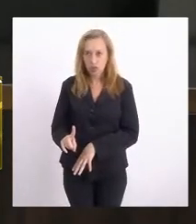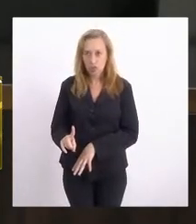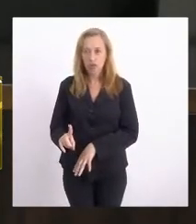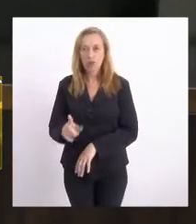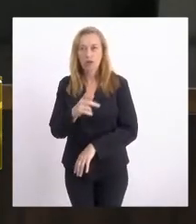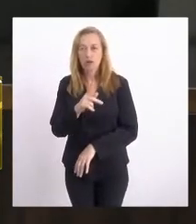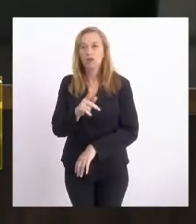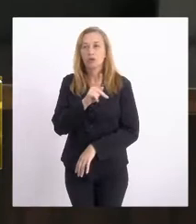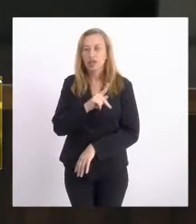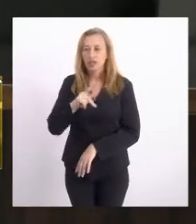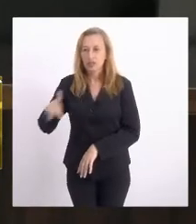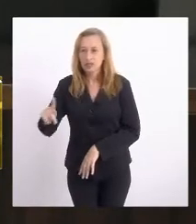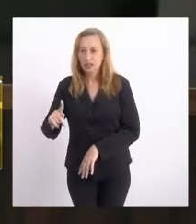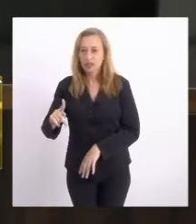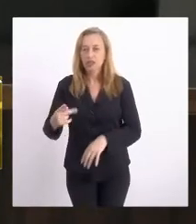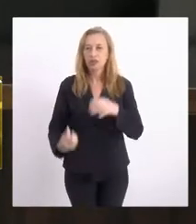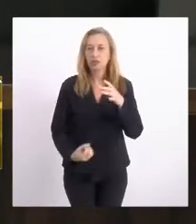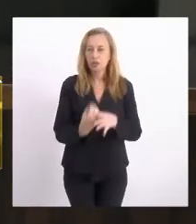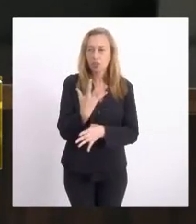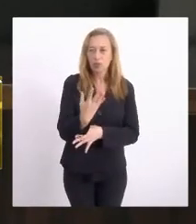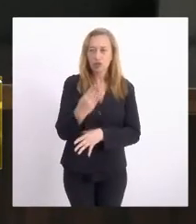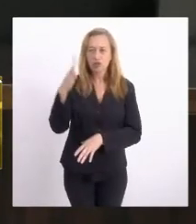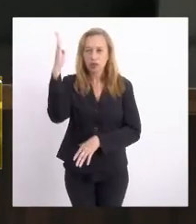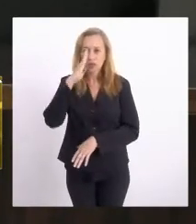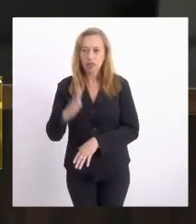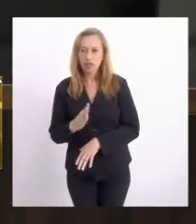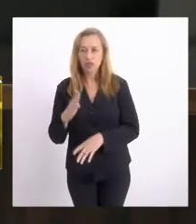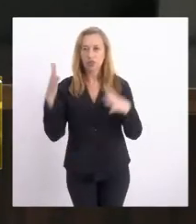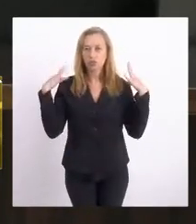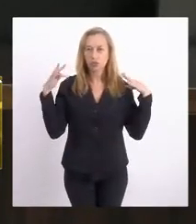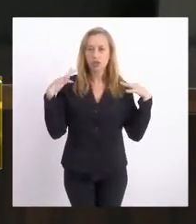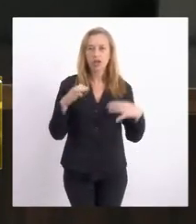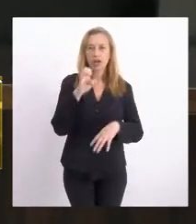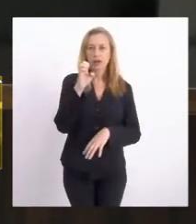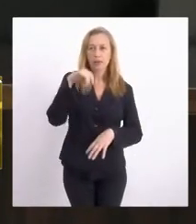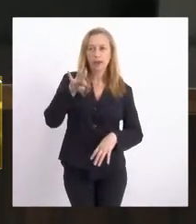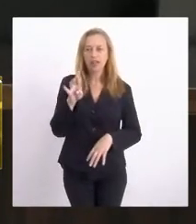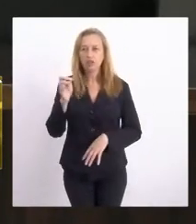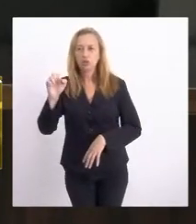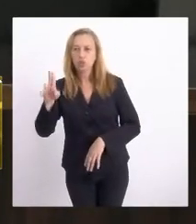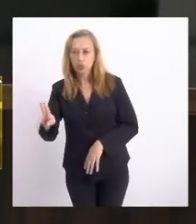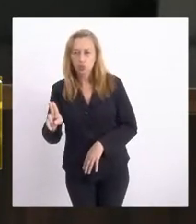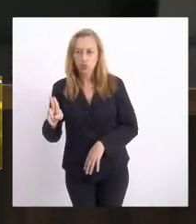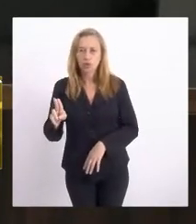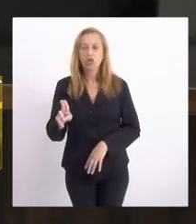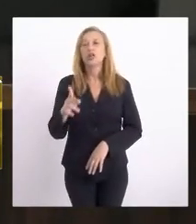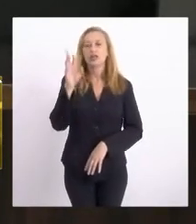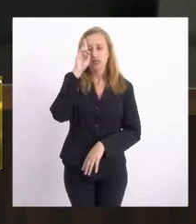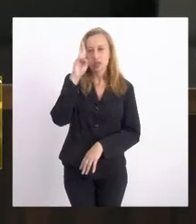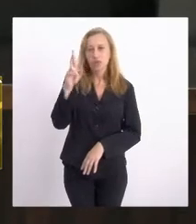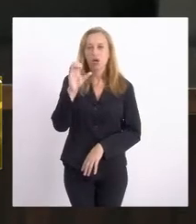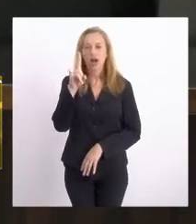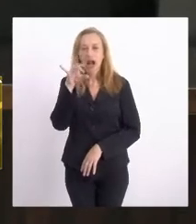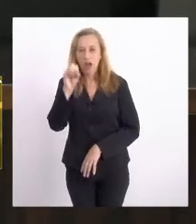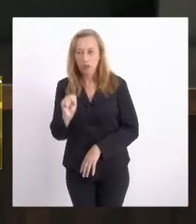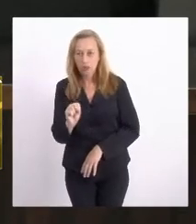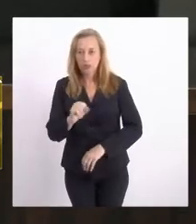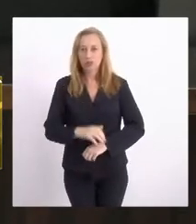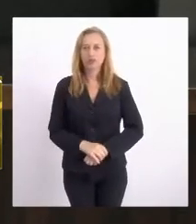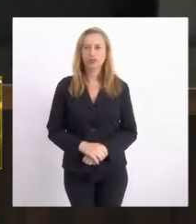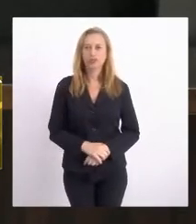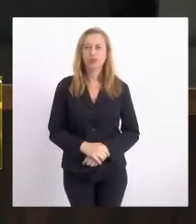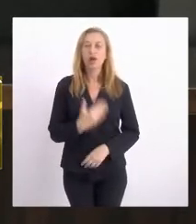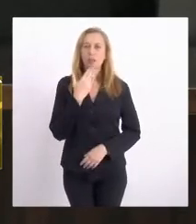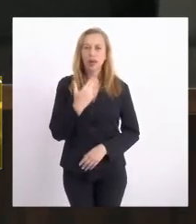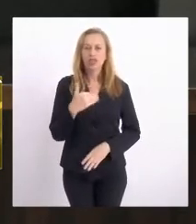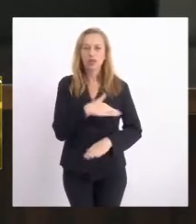Brasileira de promoção internacional do Turismo a embratur o senhor Carlos Alberto Gomes de Brito É